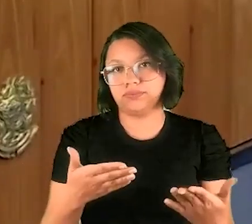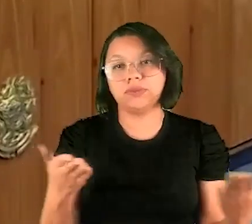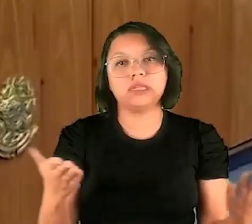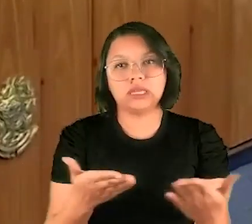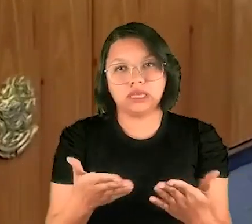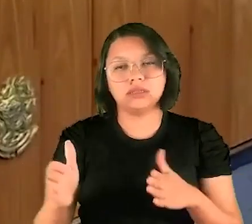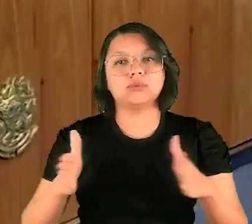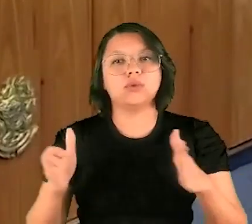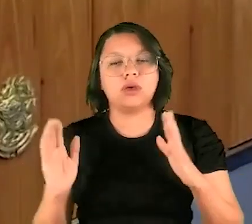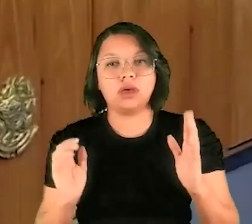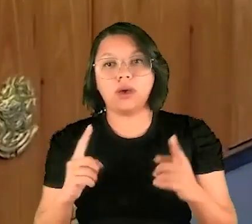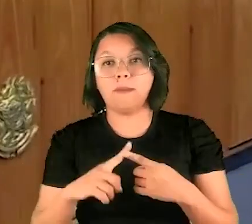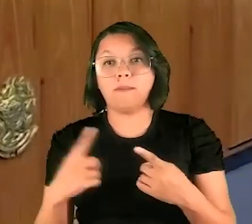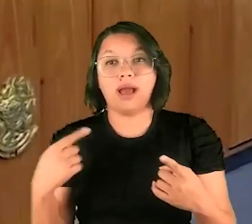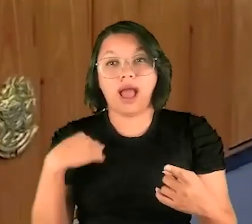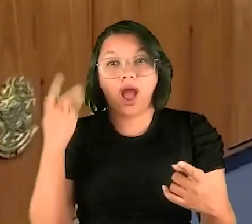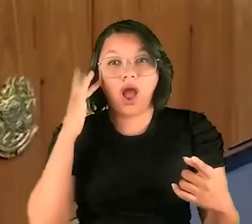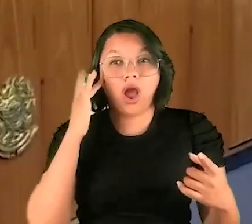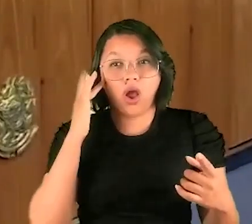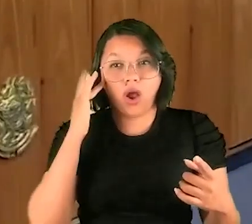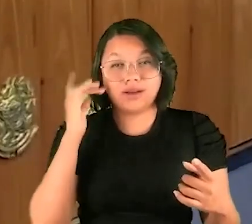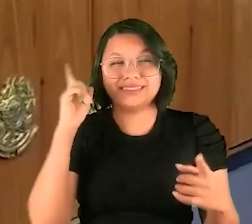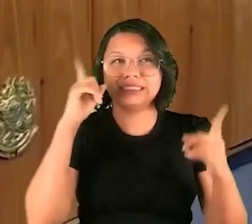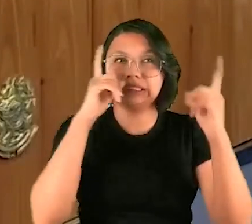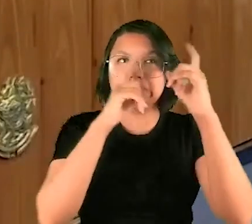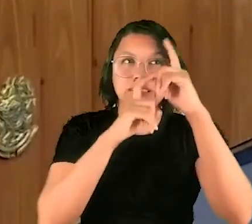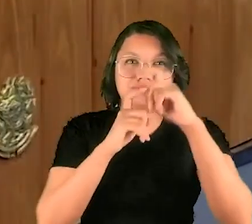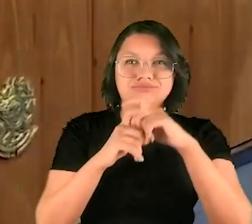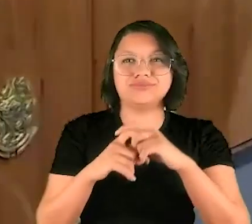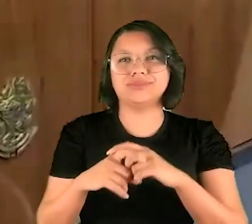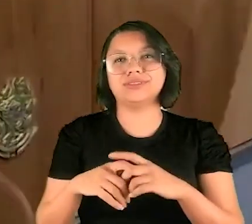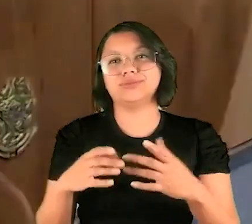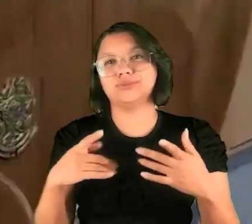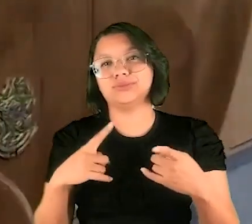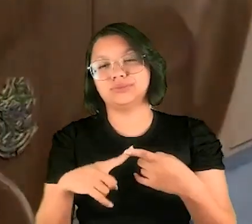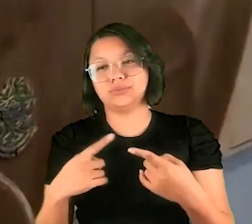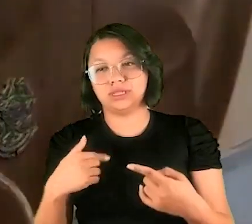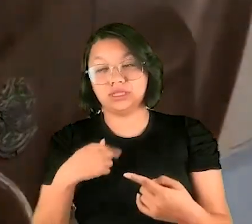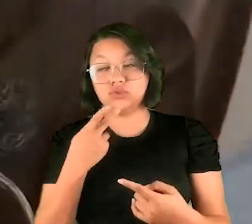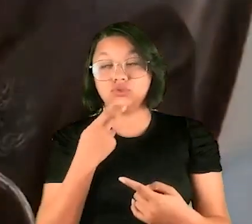essa é uma das situações. Mas eu acho, e é difícil, sabe, doutor Djalma, mas